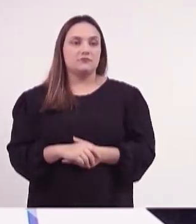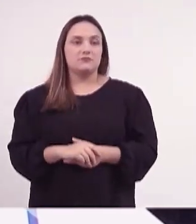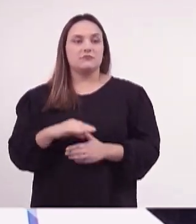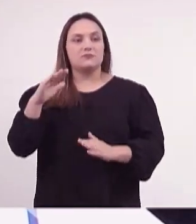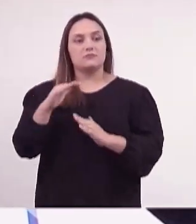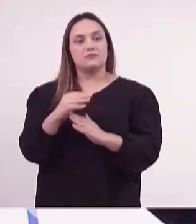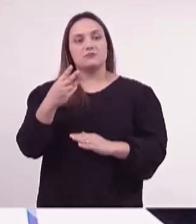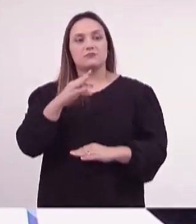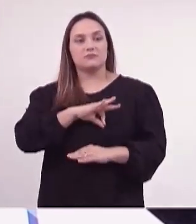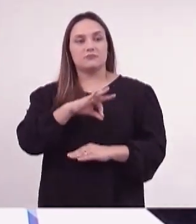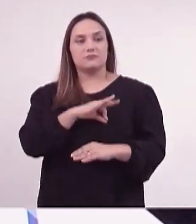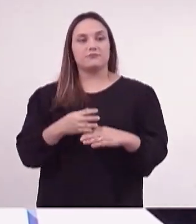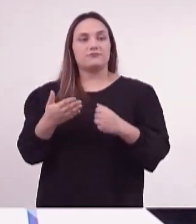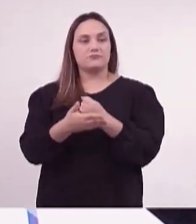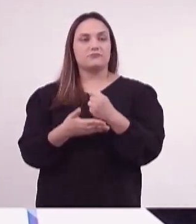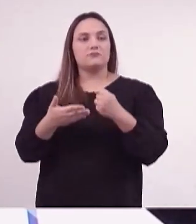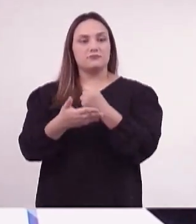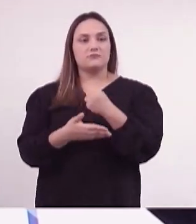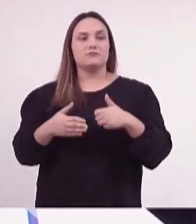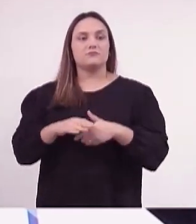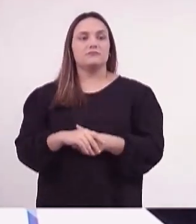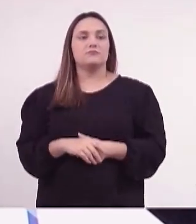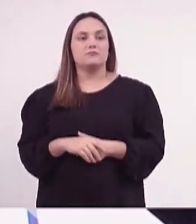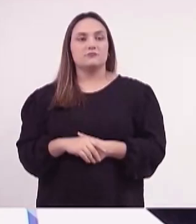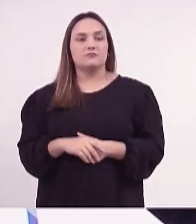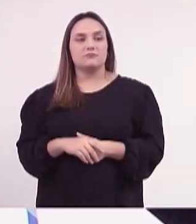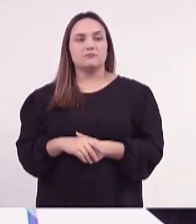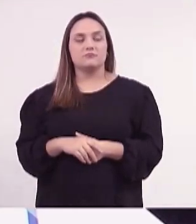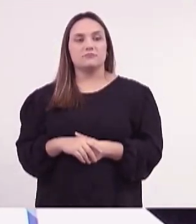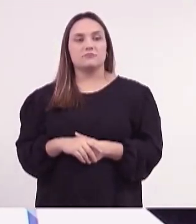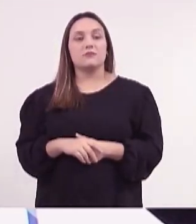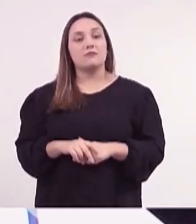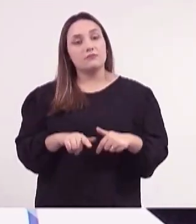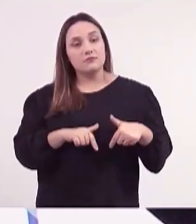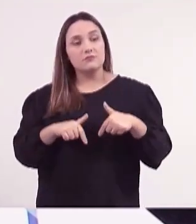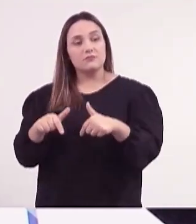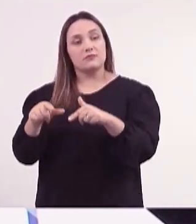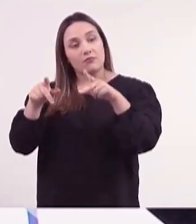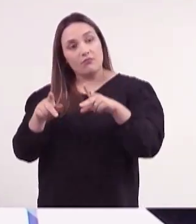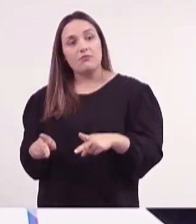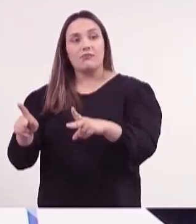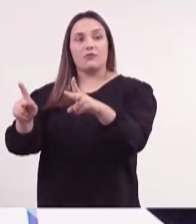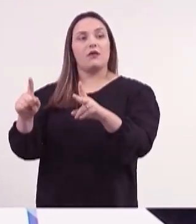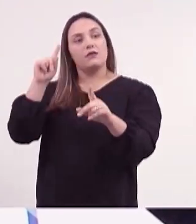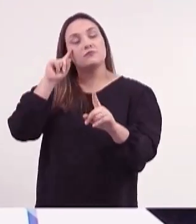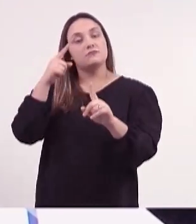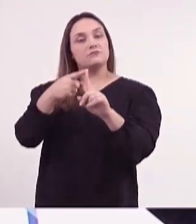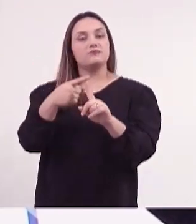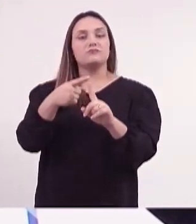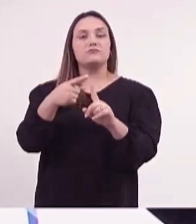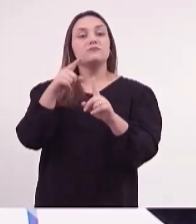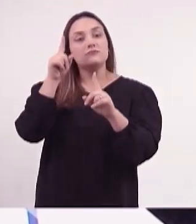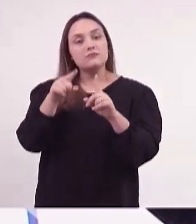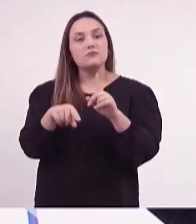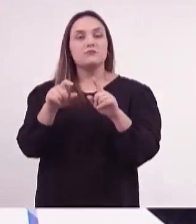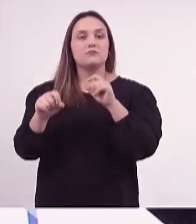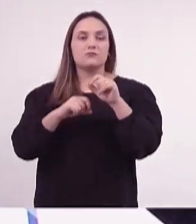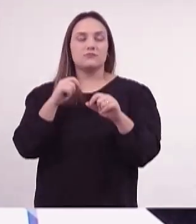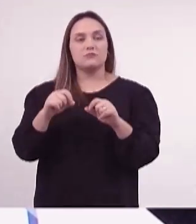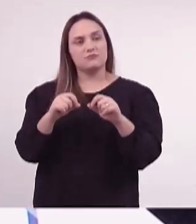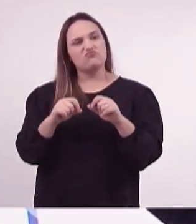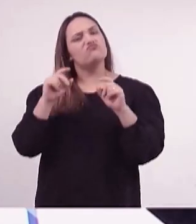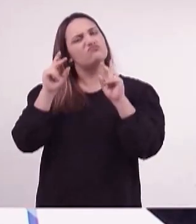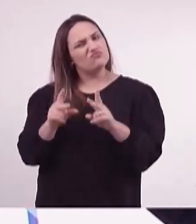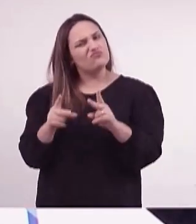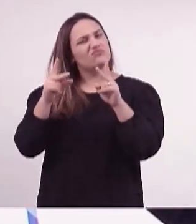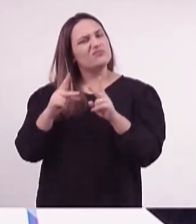3 salários mínimos. Eu penso que a luta continua, né? O objetivo é